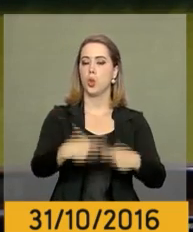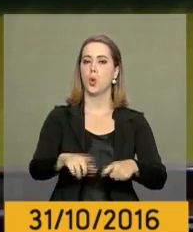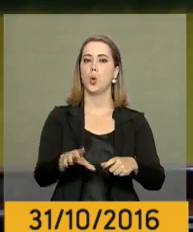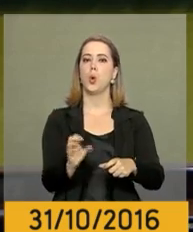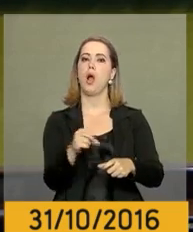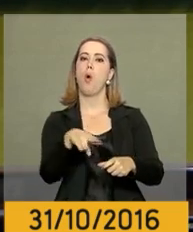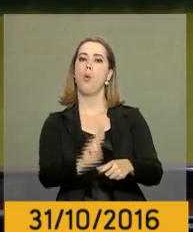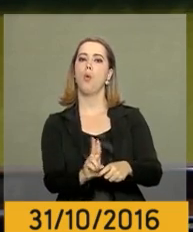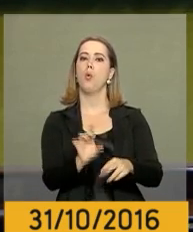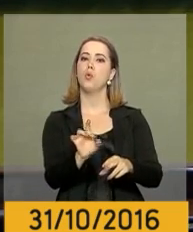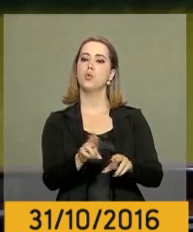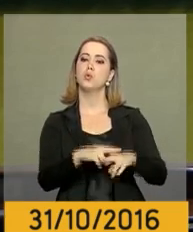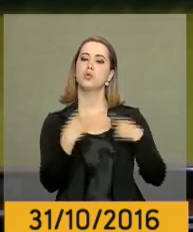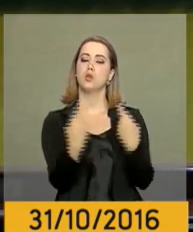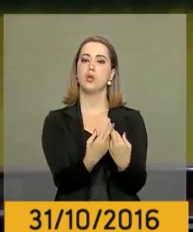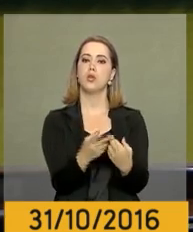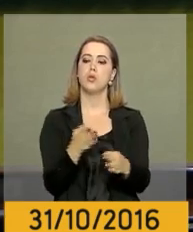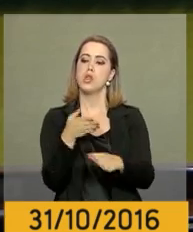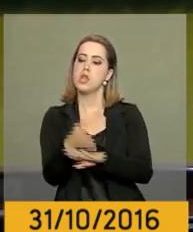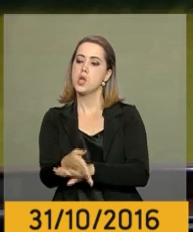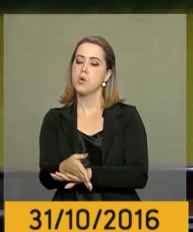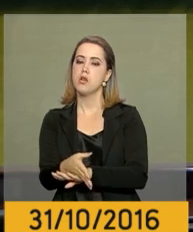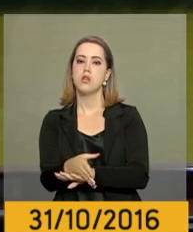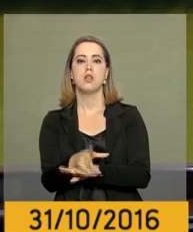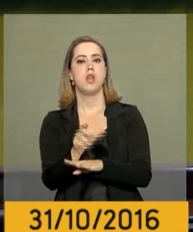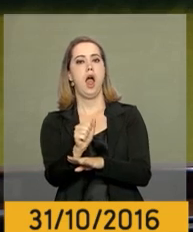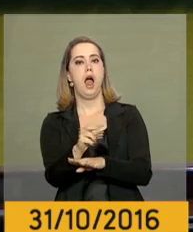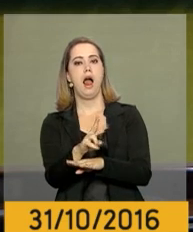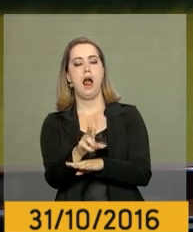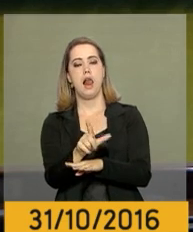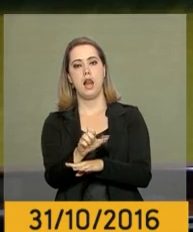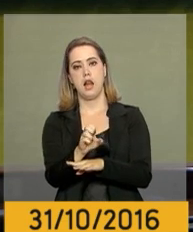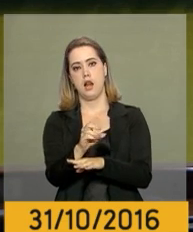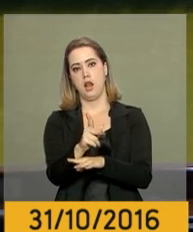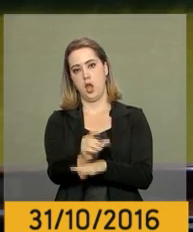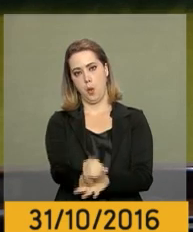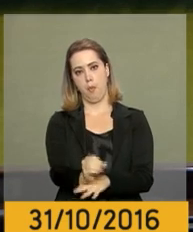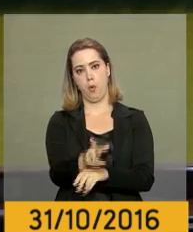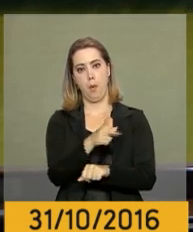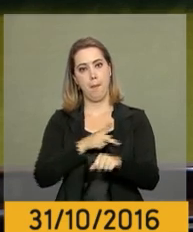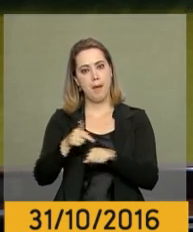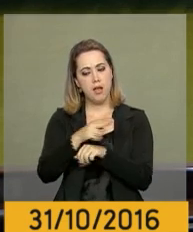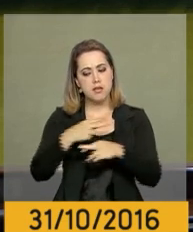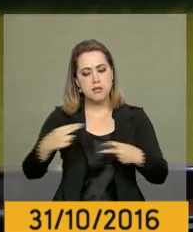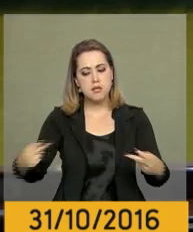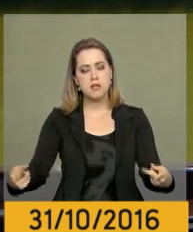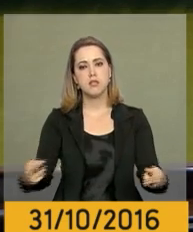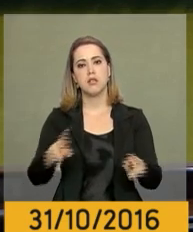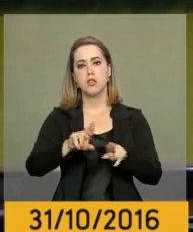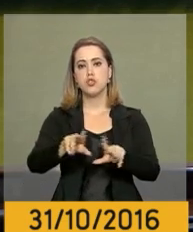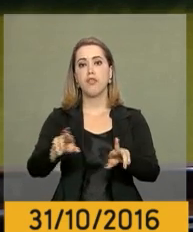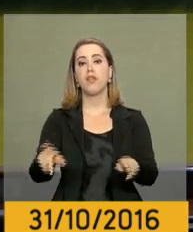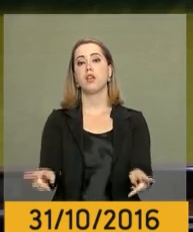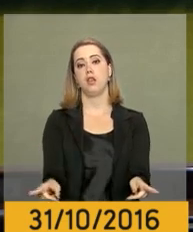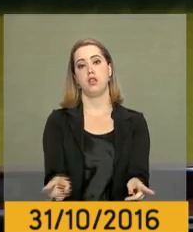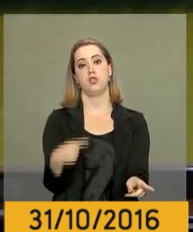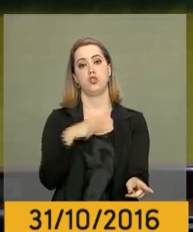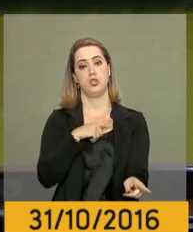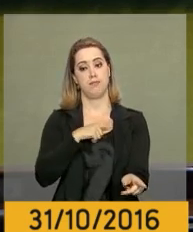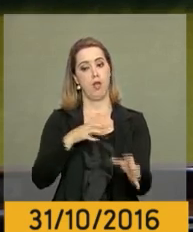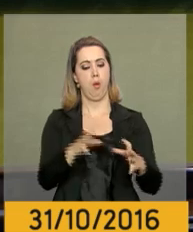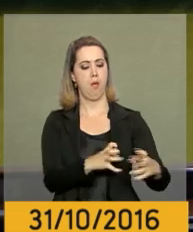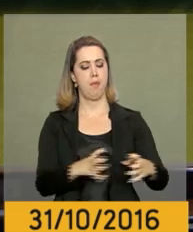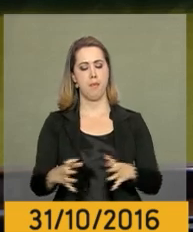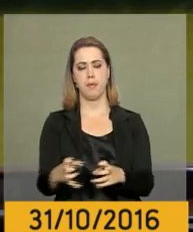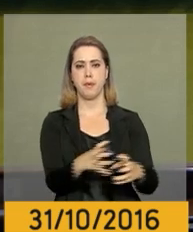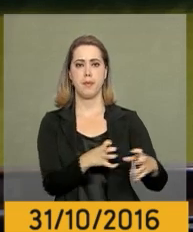irmos a alepo irmos ao Vietnã irmos aos países mais variados Onde existem conflitos